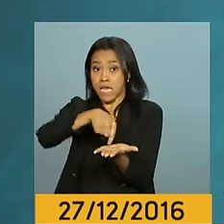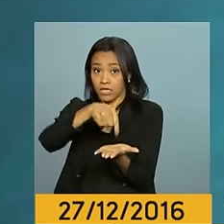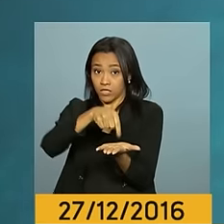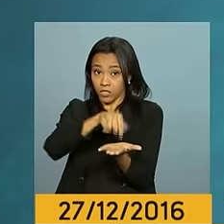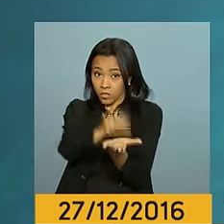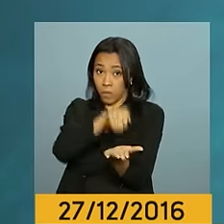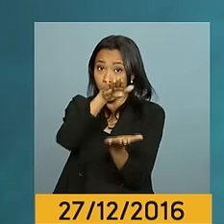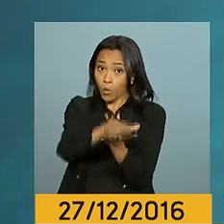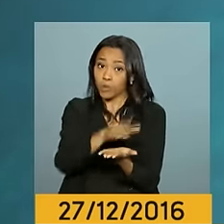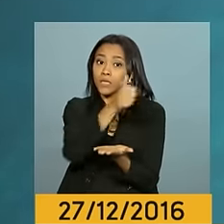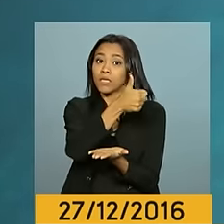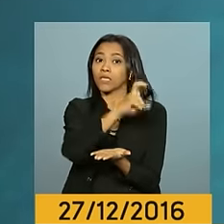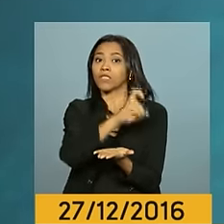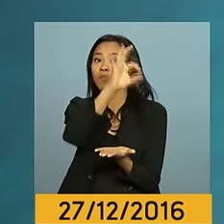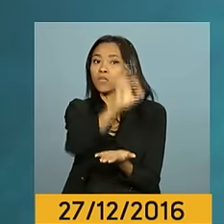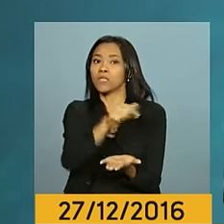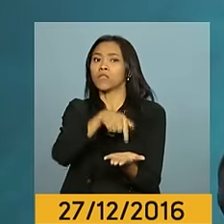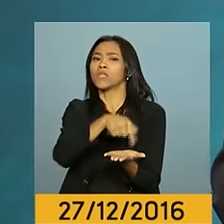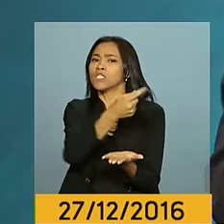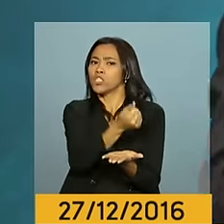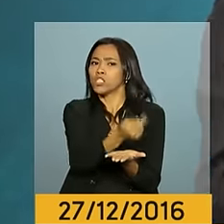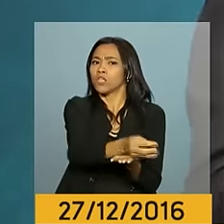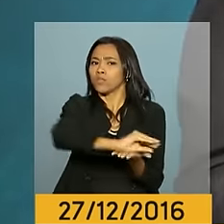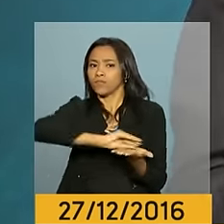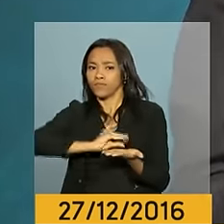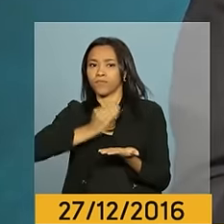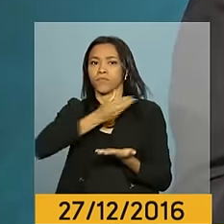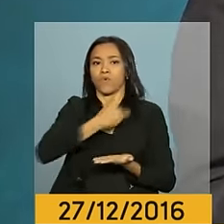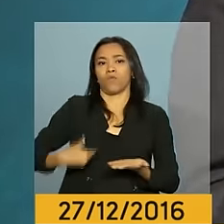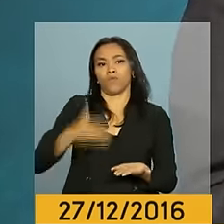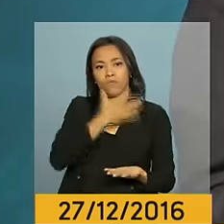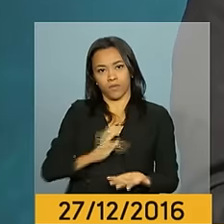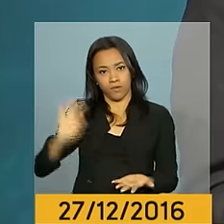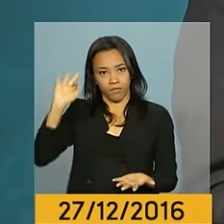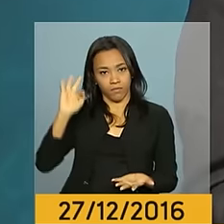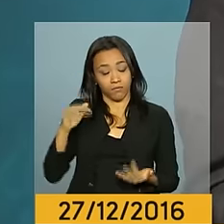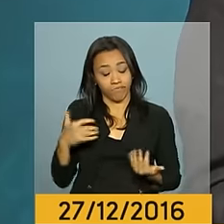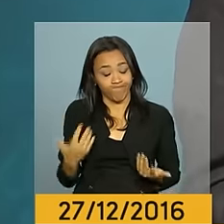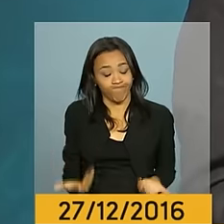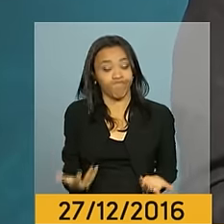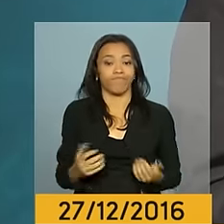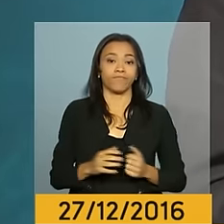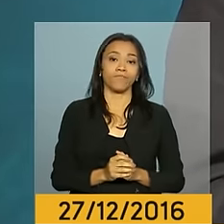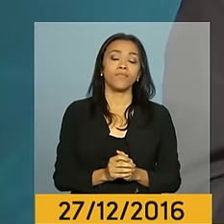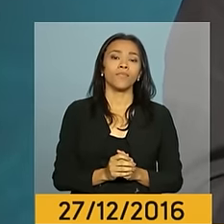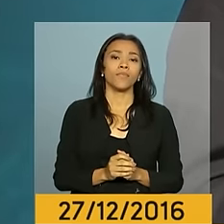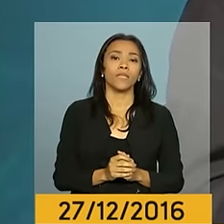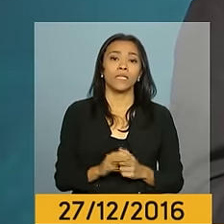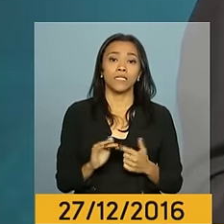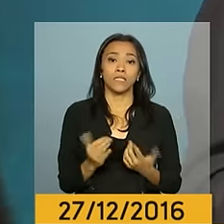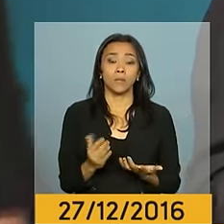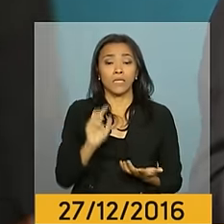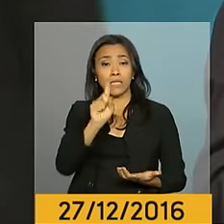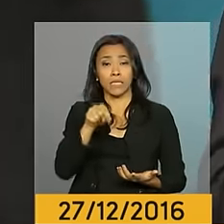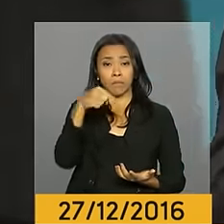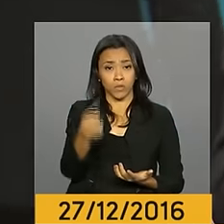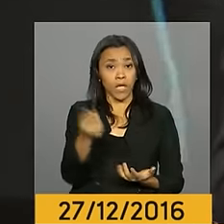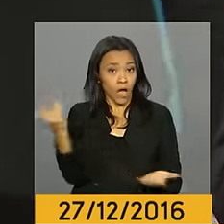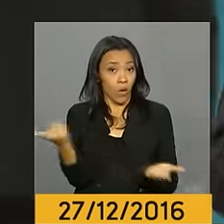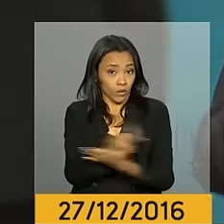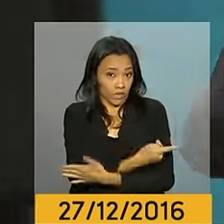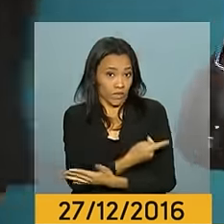exclusivamente com a união Ora bem logo que se deu a